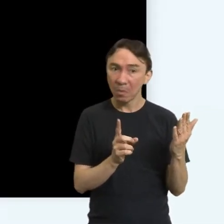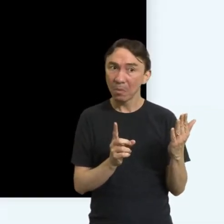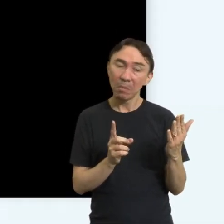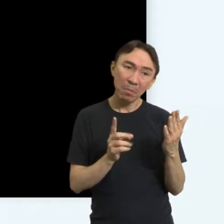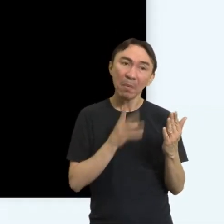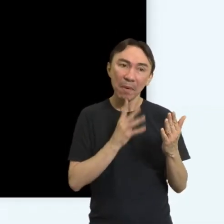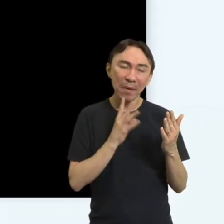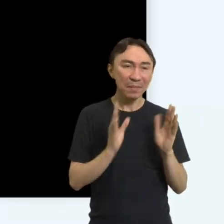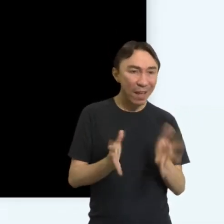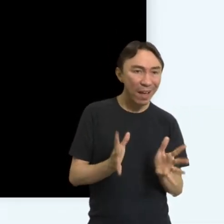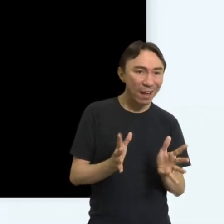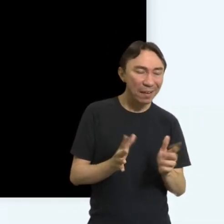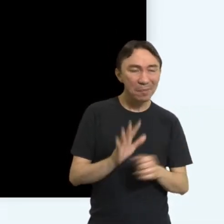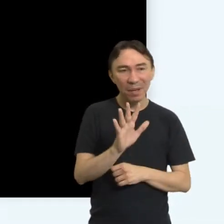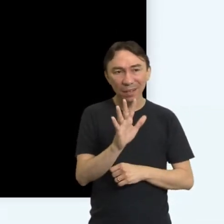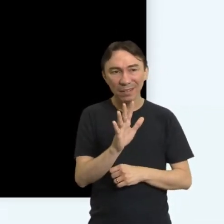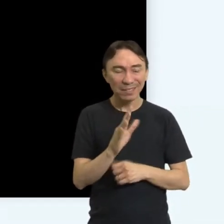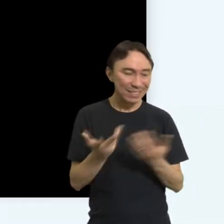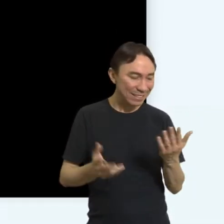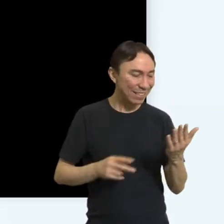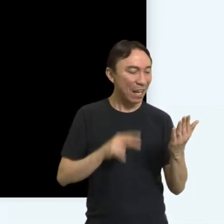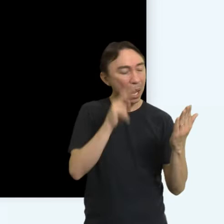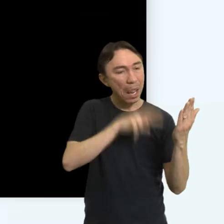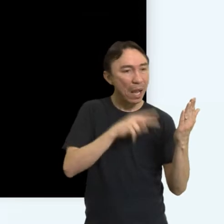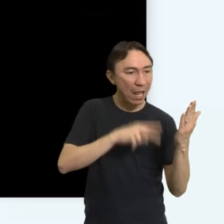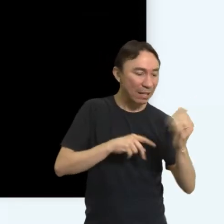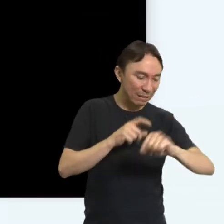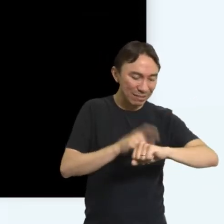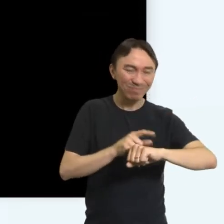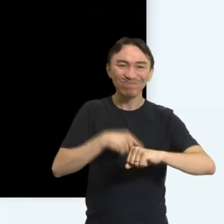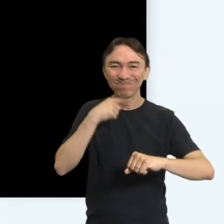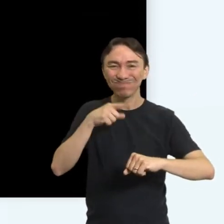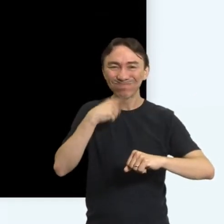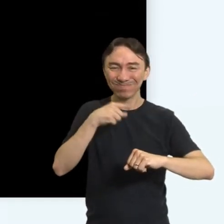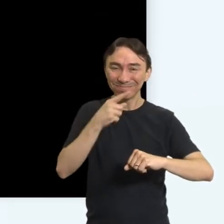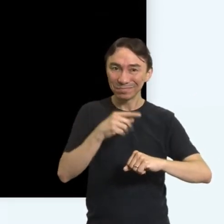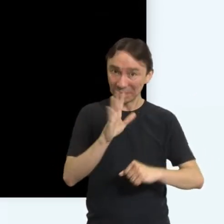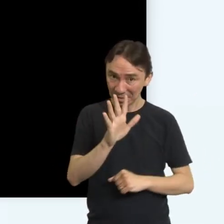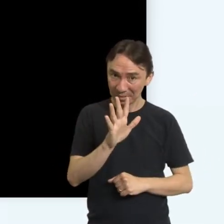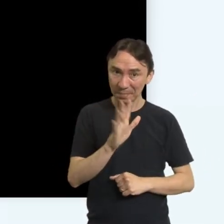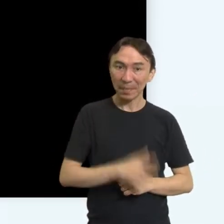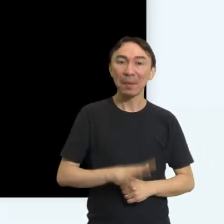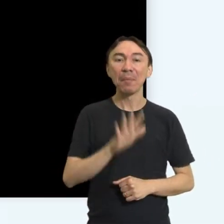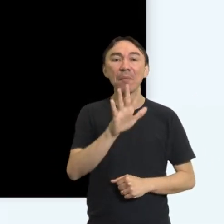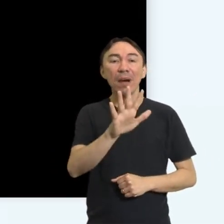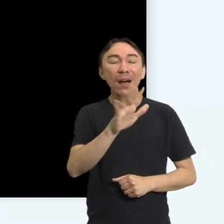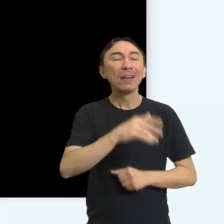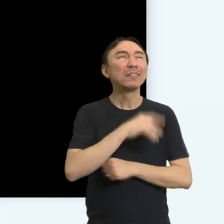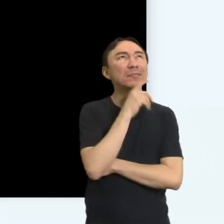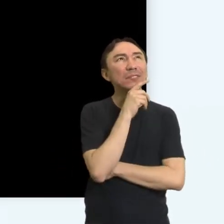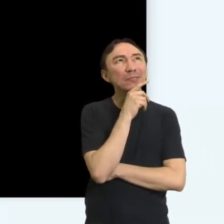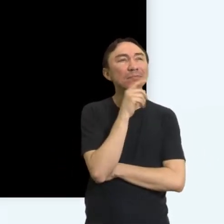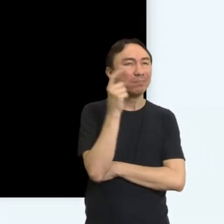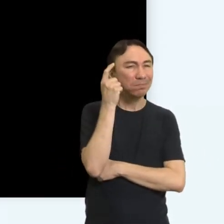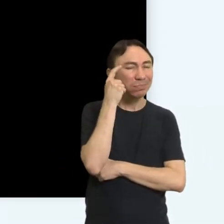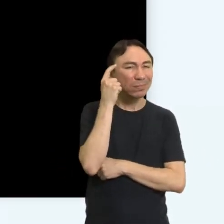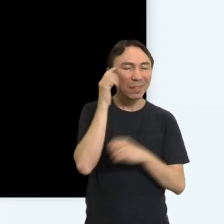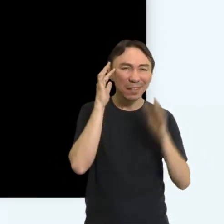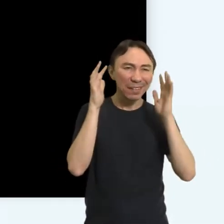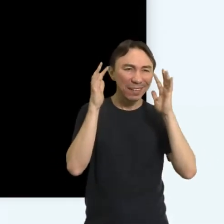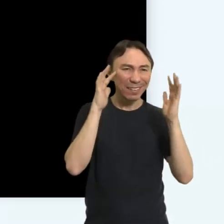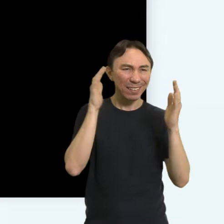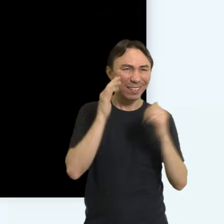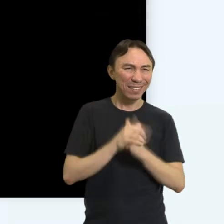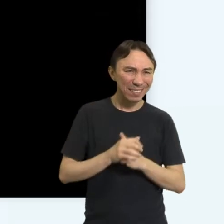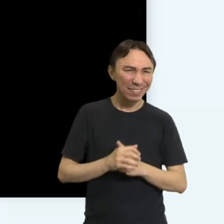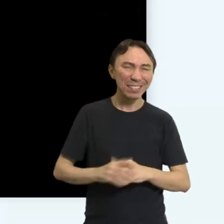ainda não tenha tido tempo de ler. Bom, beleza. Nesse caso, dá para imaginar do que se trata Viagem